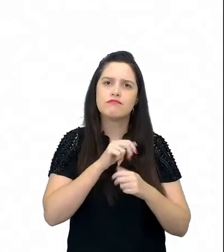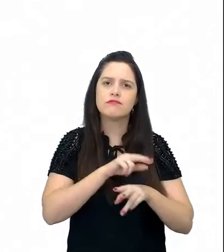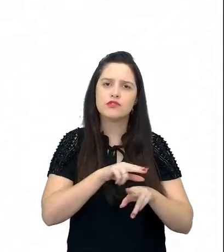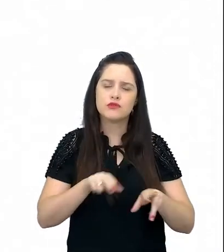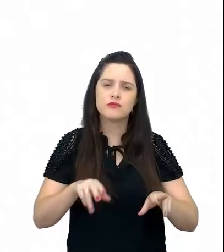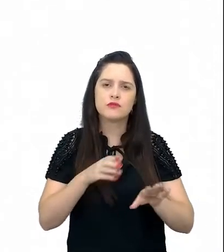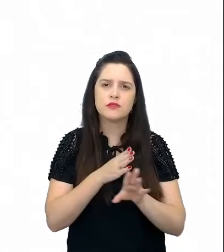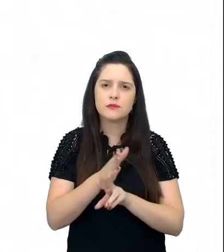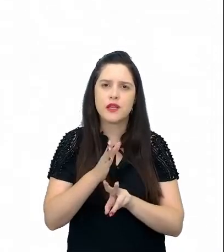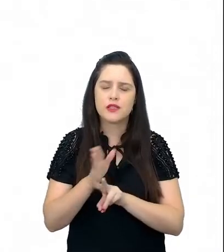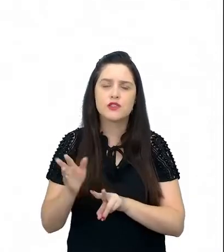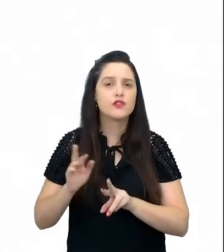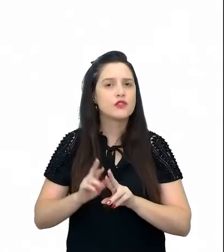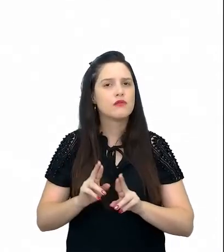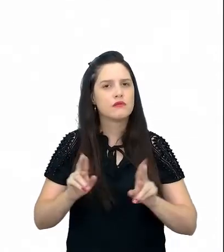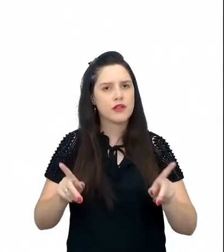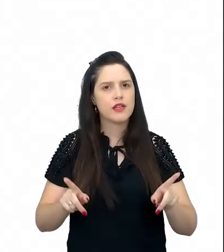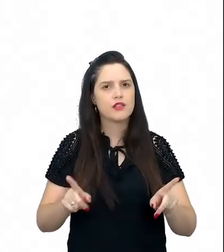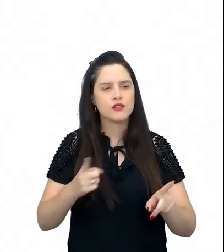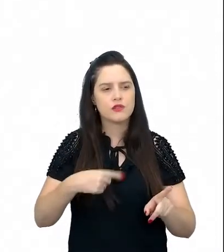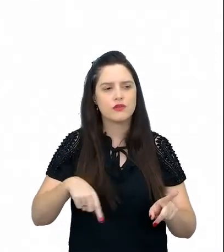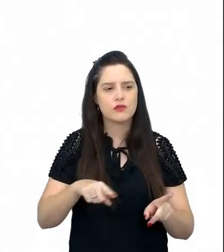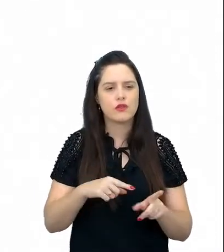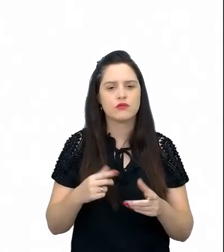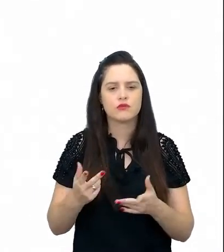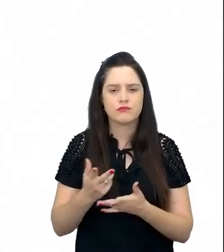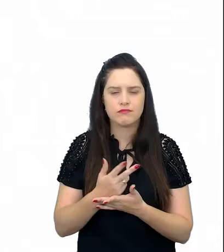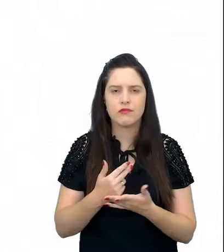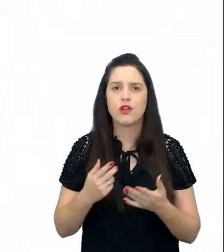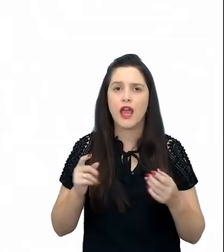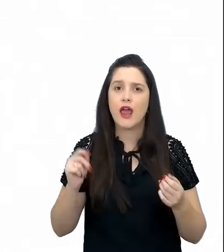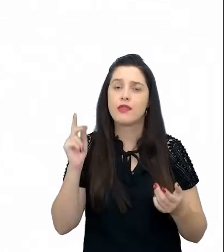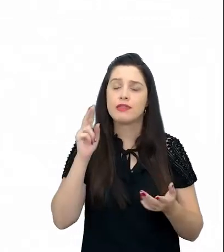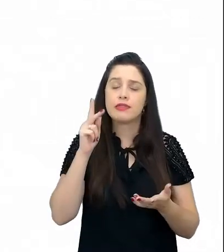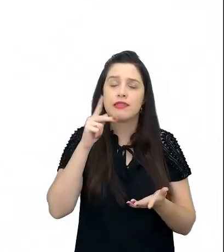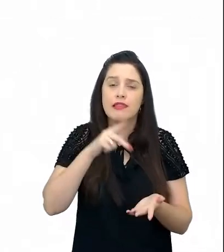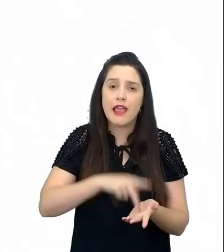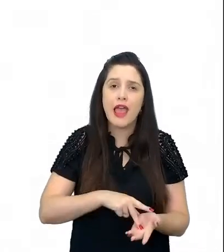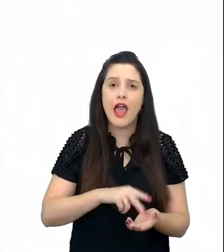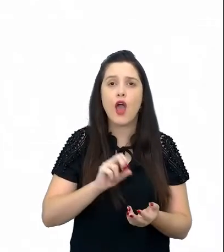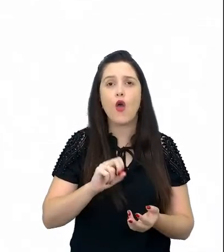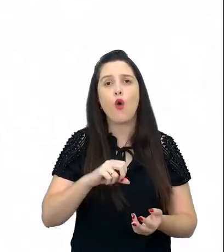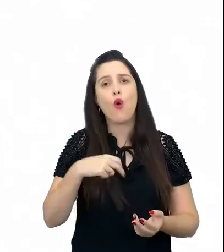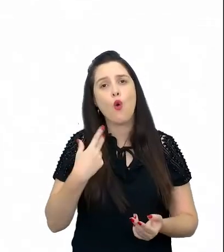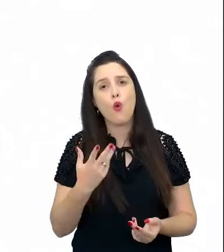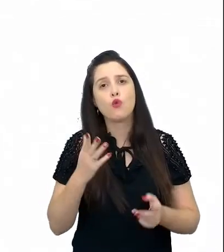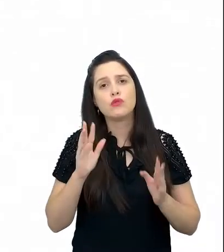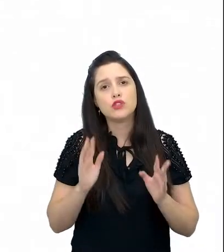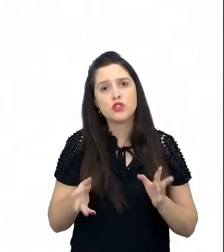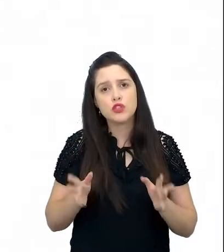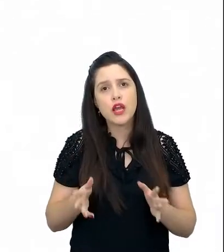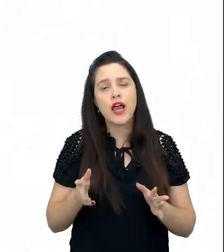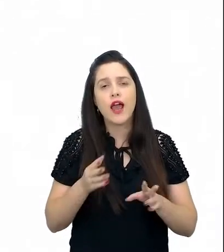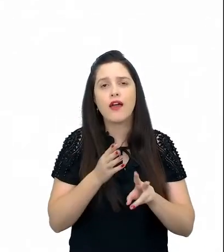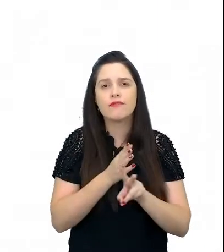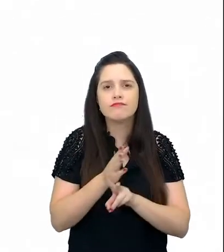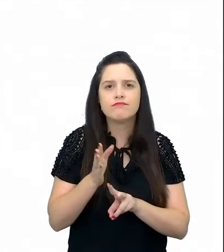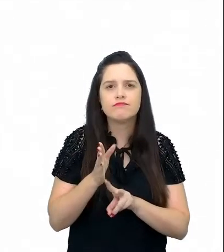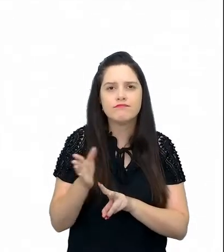diferentes. Eu estou dividindo o tamanho do desenho pelo tamanho real. Olha lá, eu posso ter uma escala. Quando eu estou dividindo